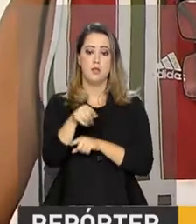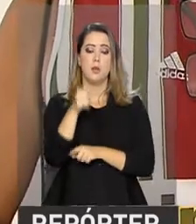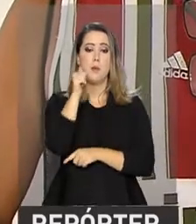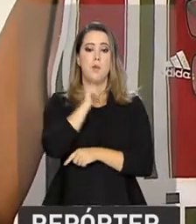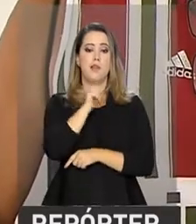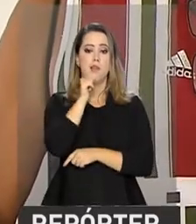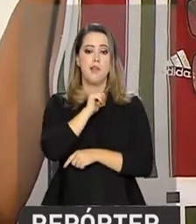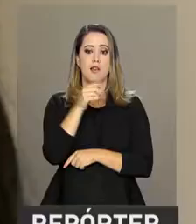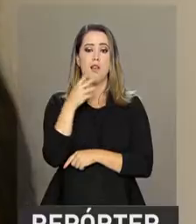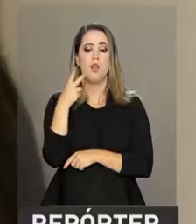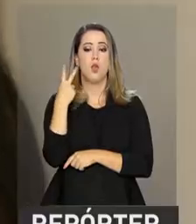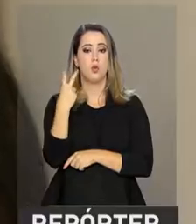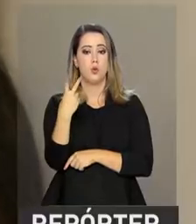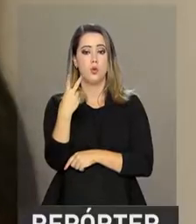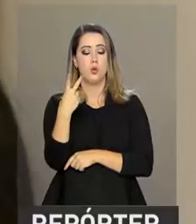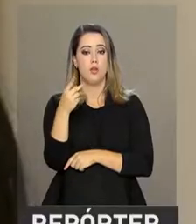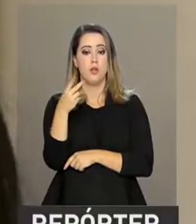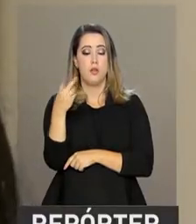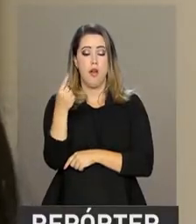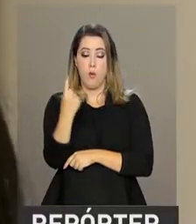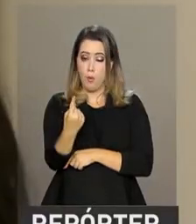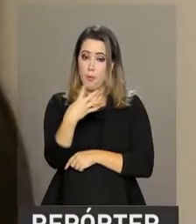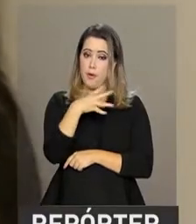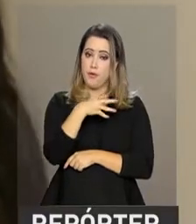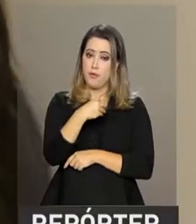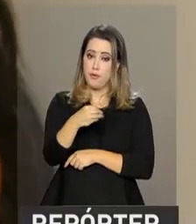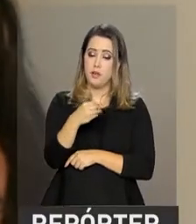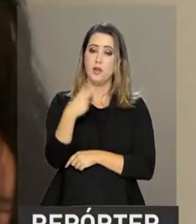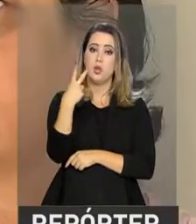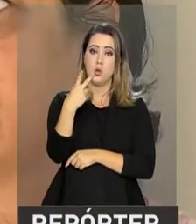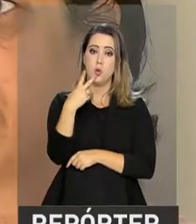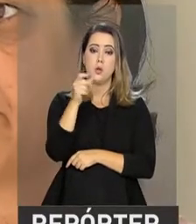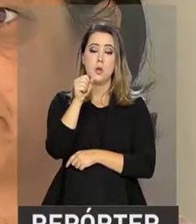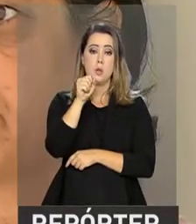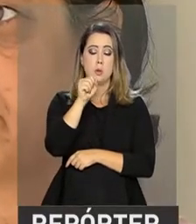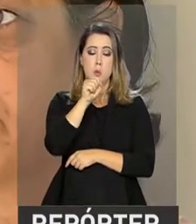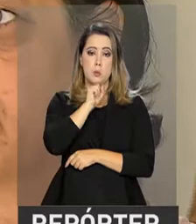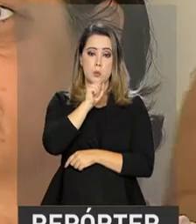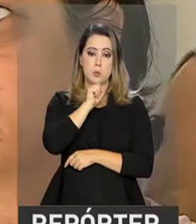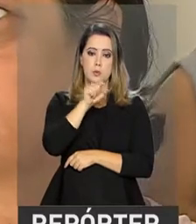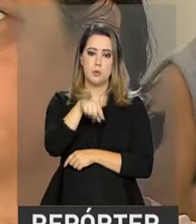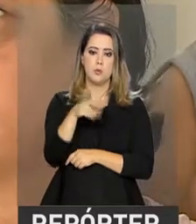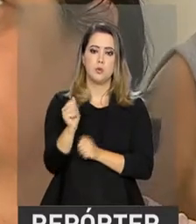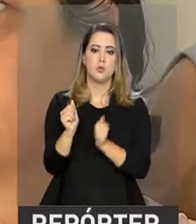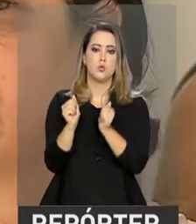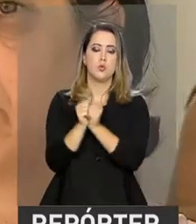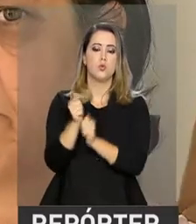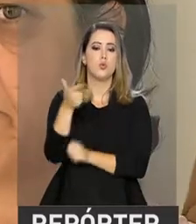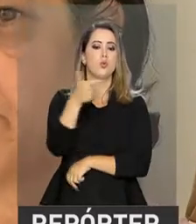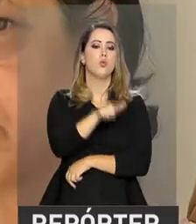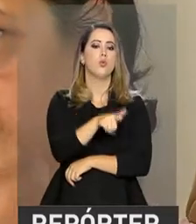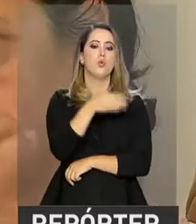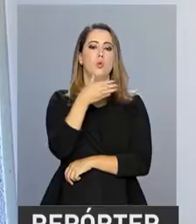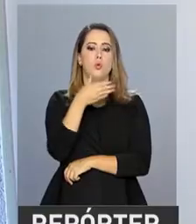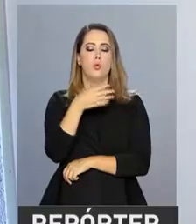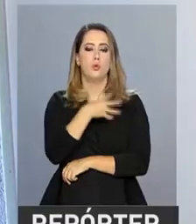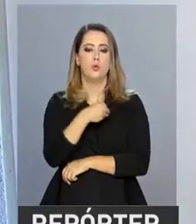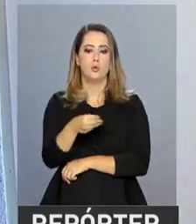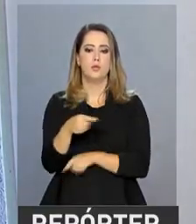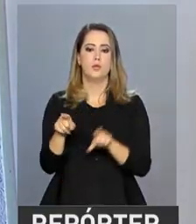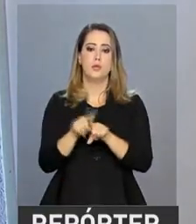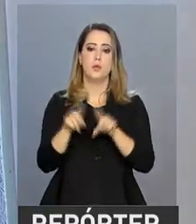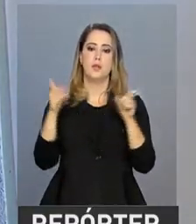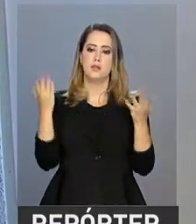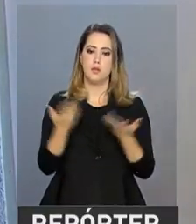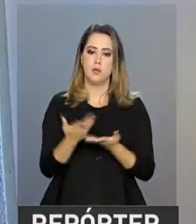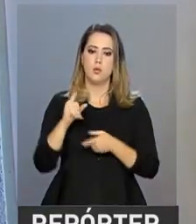a filha e dois netos moravam de favor na casa de um outro filho, que também é casado e tem filhos. Mas